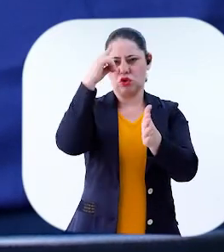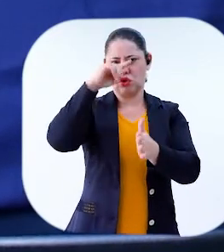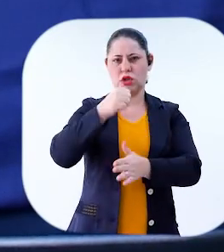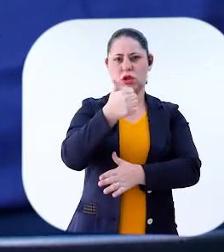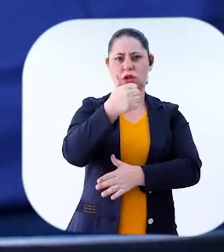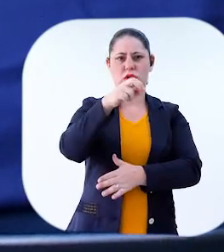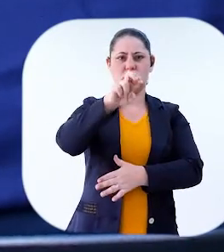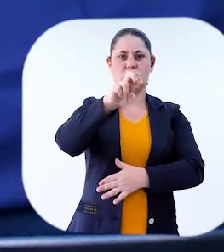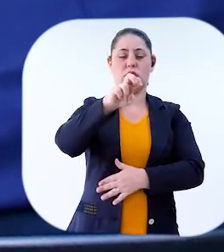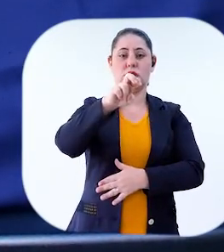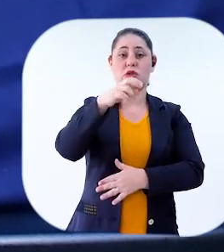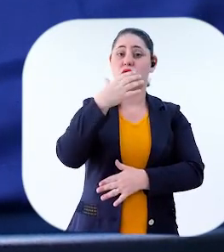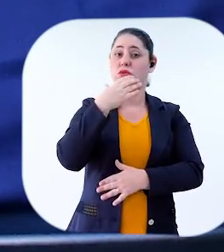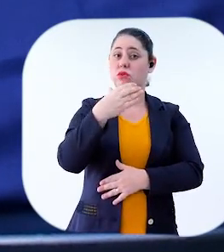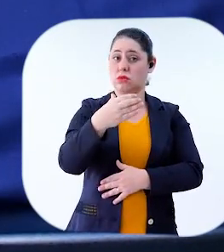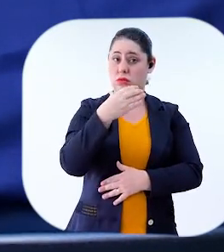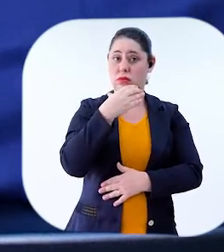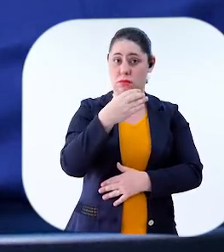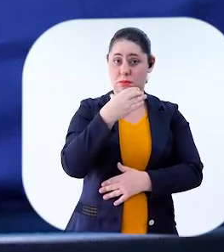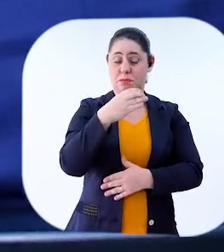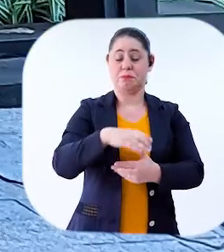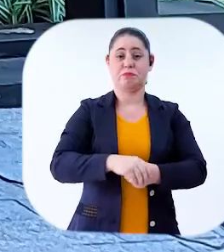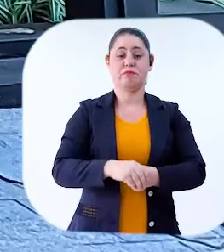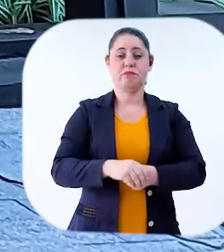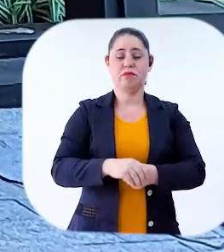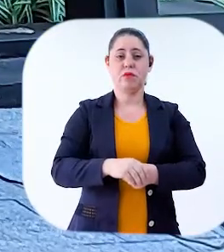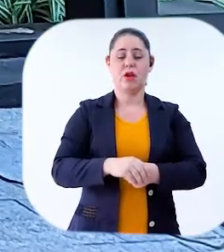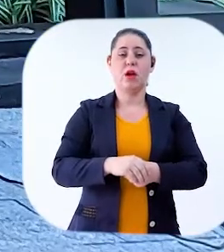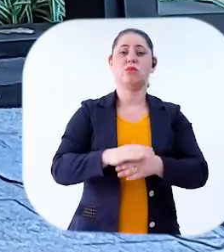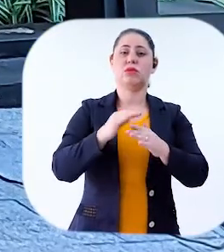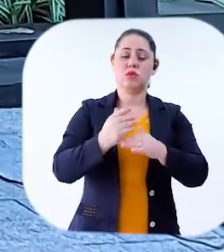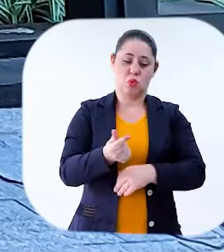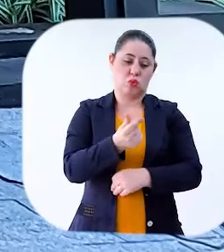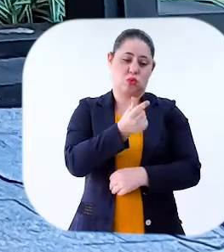dia 15 de dezembro.